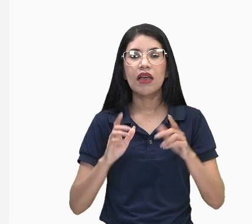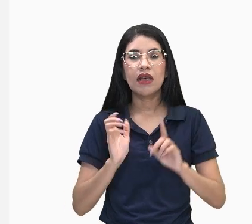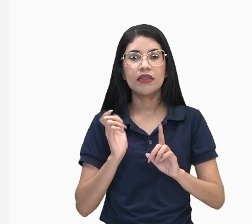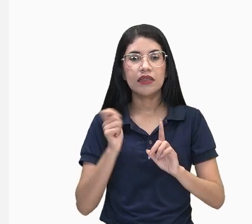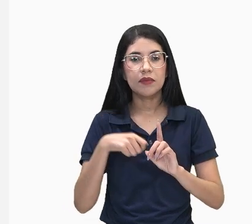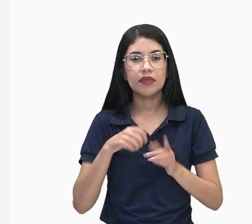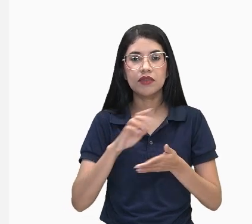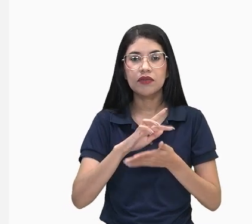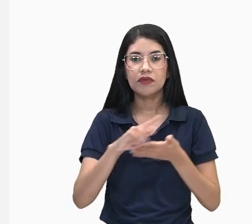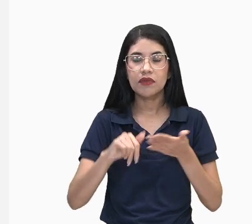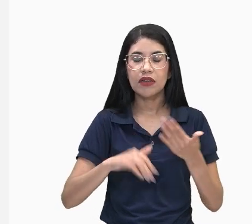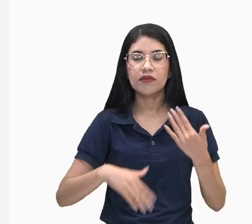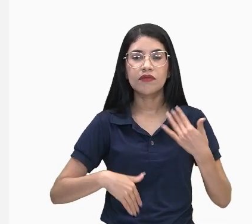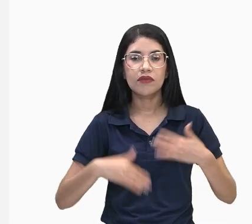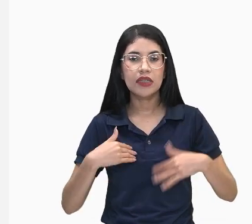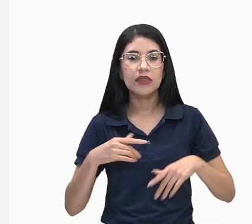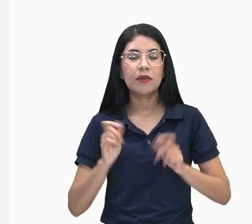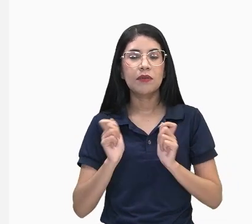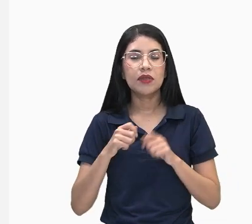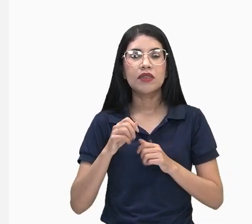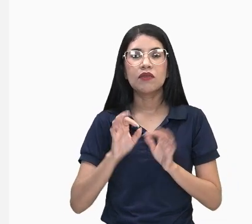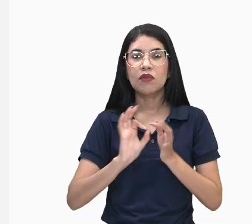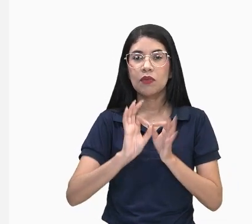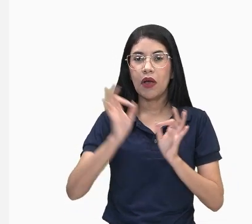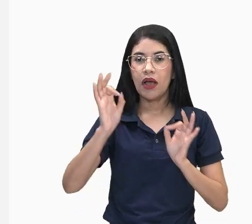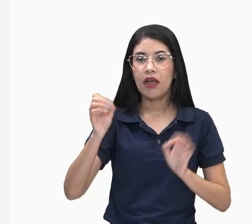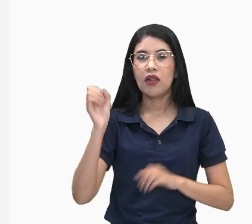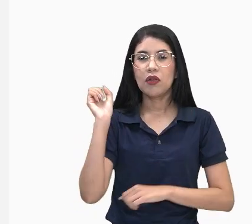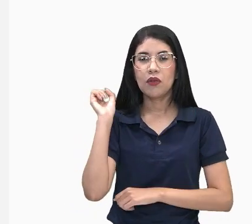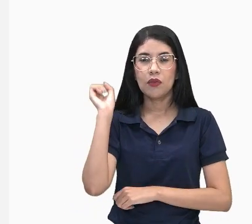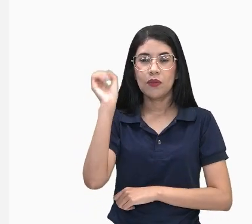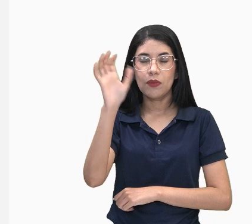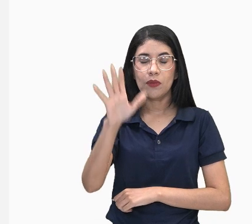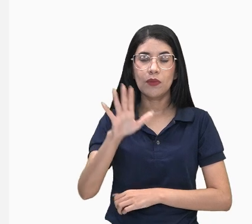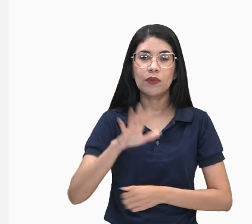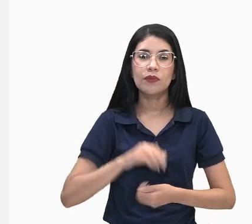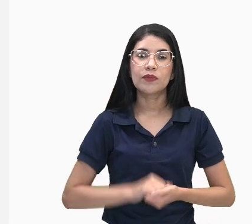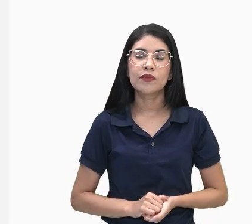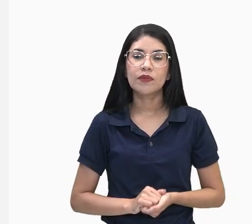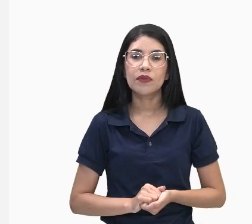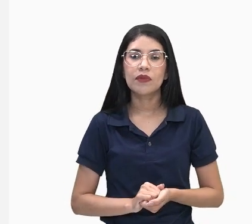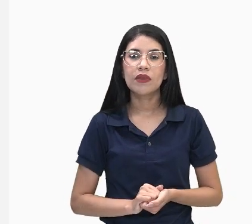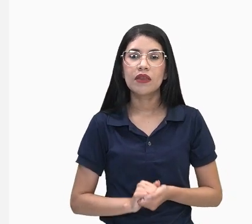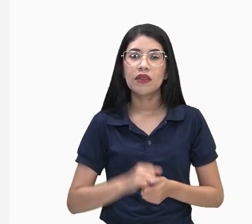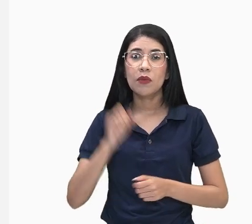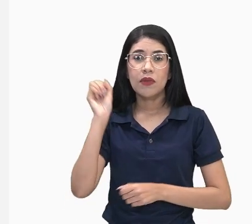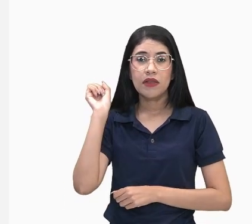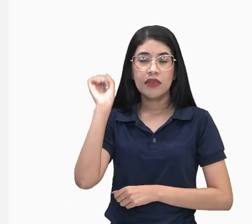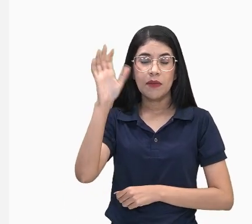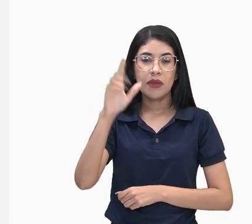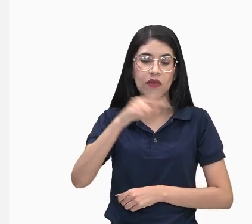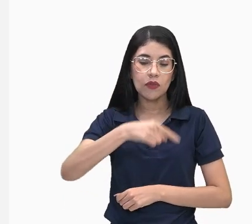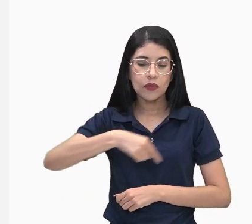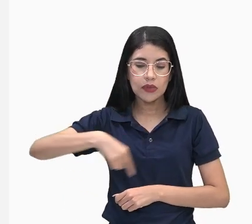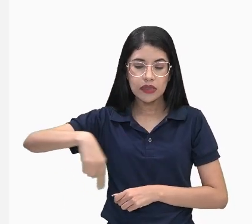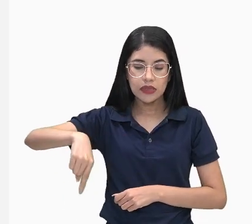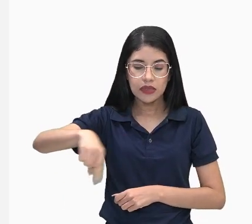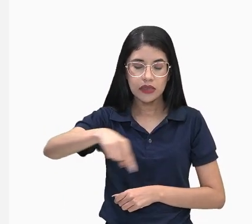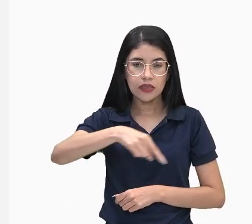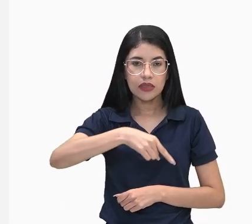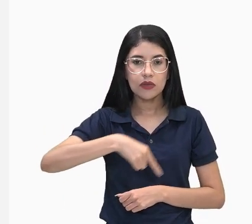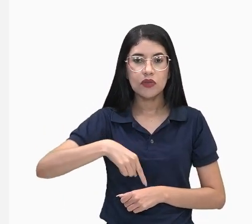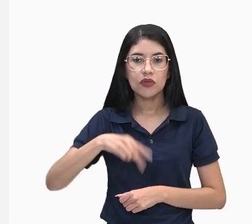para fazer esse lançamento na maior distância possível. O lançamento ele é feito dentro de um círculo de 2,5 metros